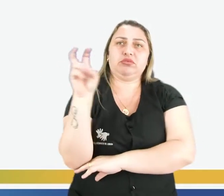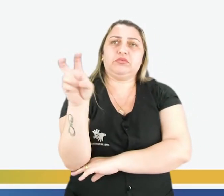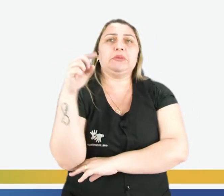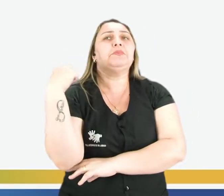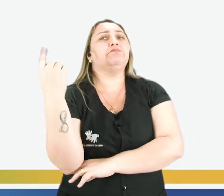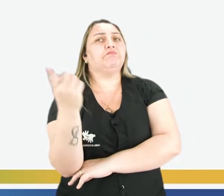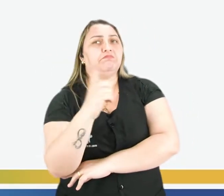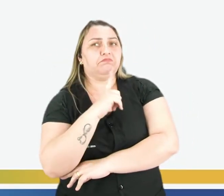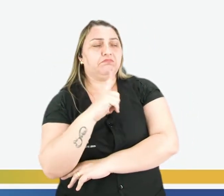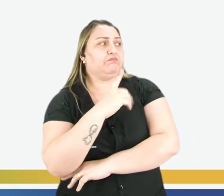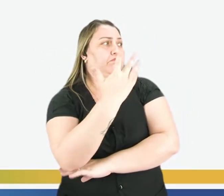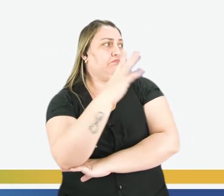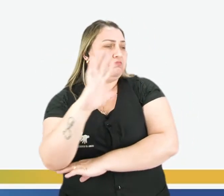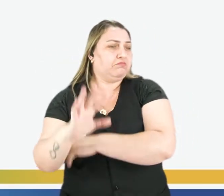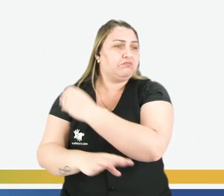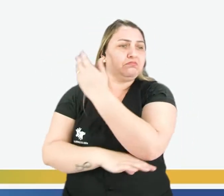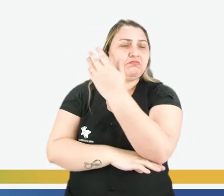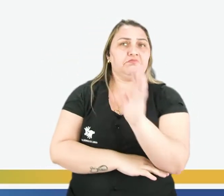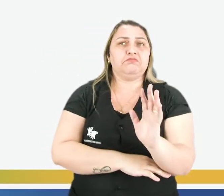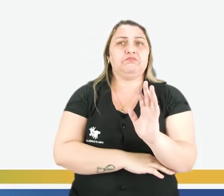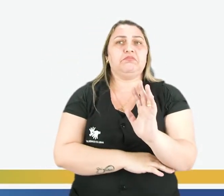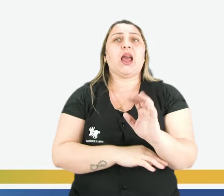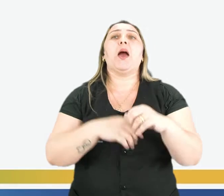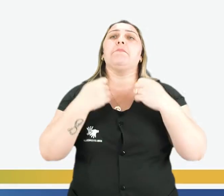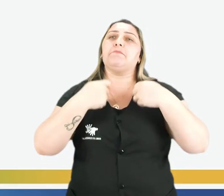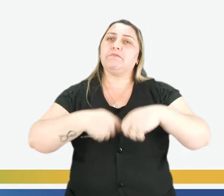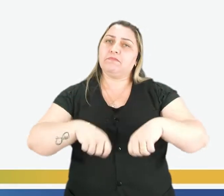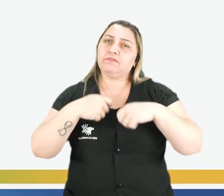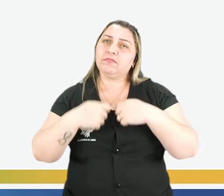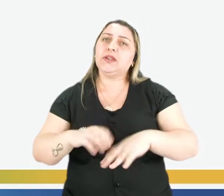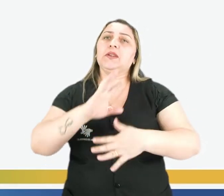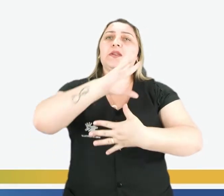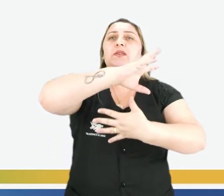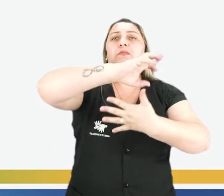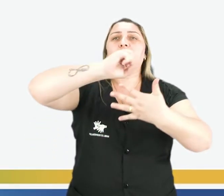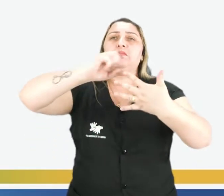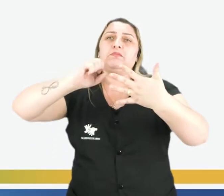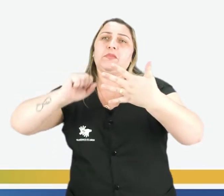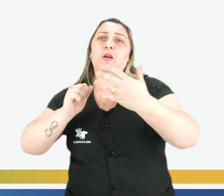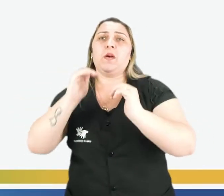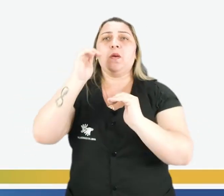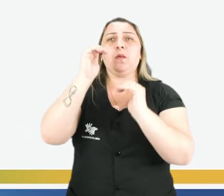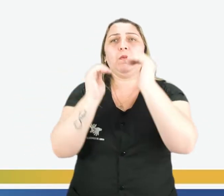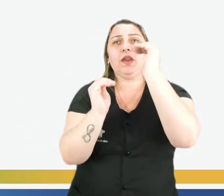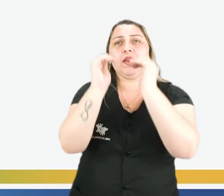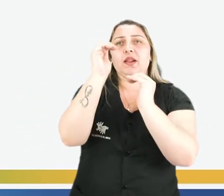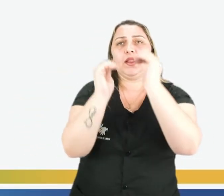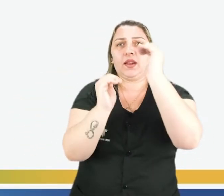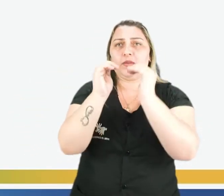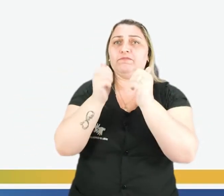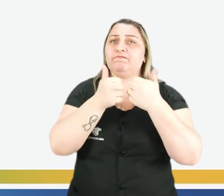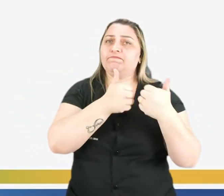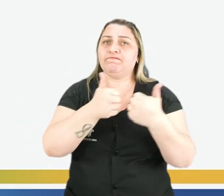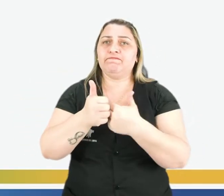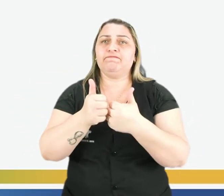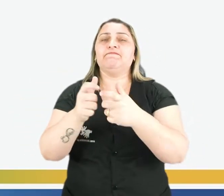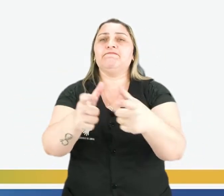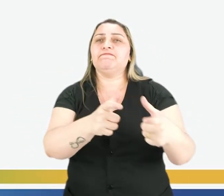no meio ambiente, então, é preciso essa cadeia alimentar para manter o equilíbrio, tá? No